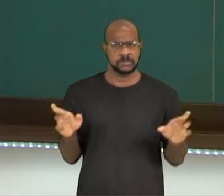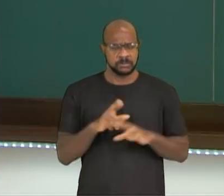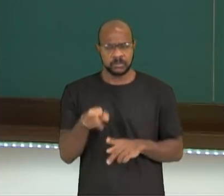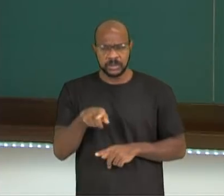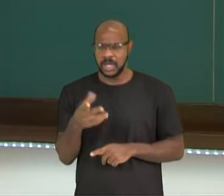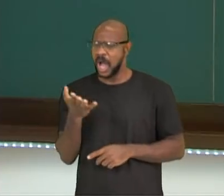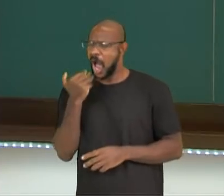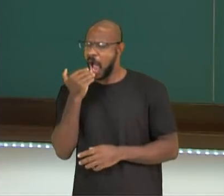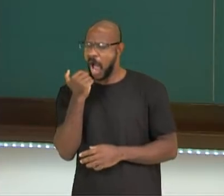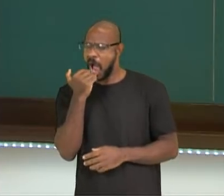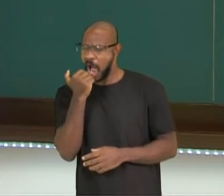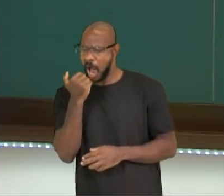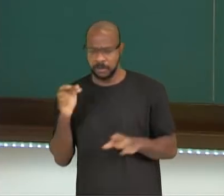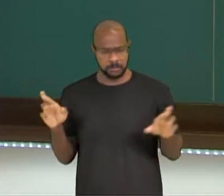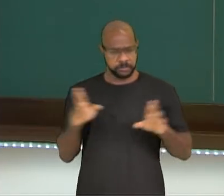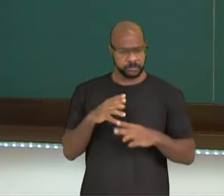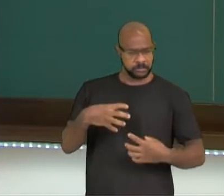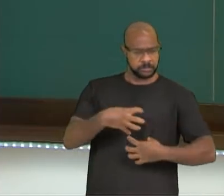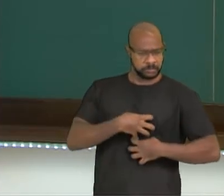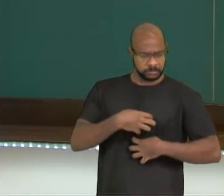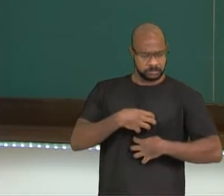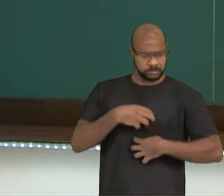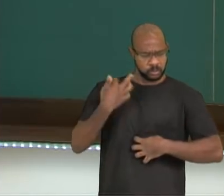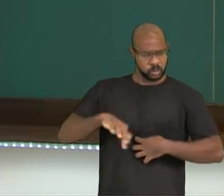você comeu com essa dor?